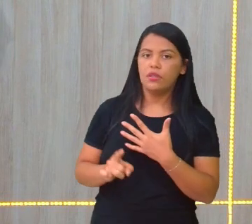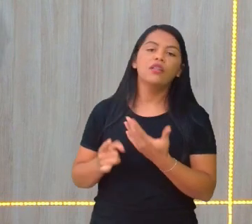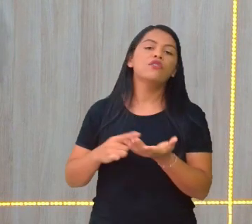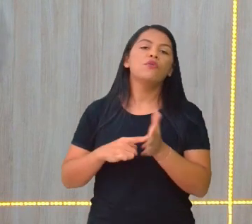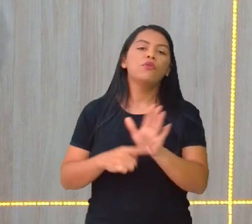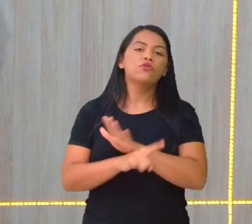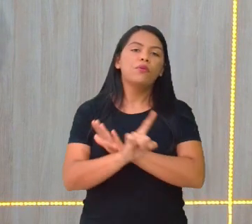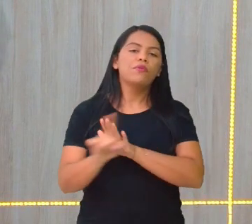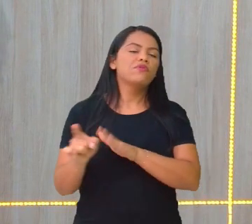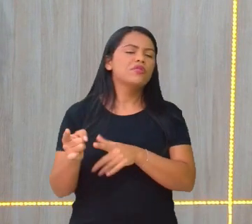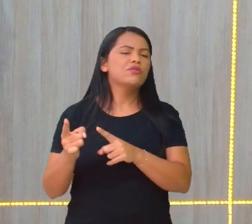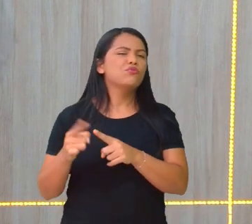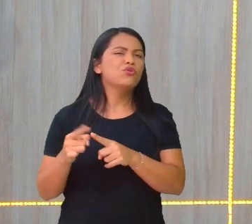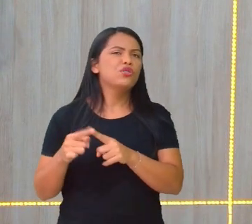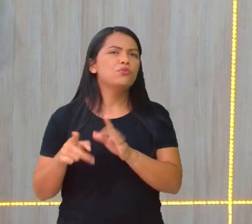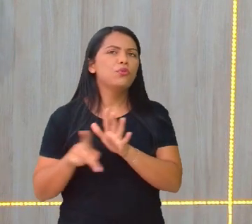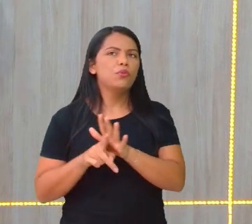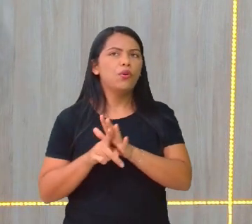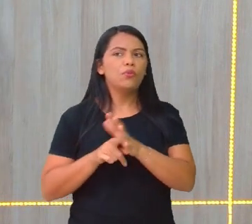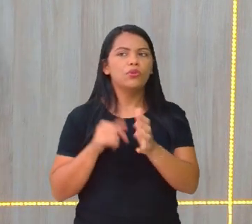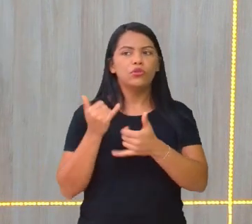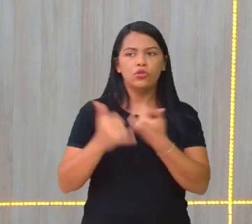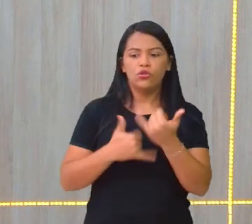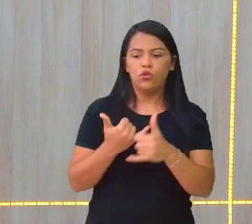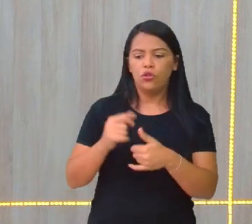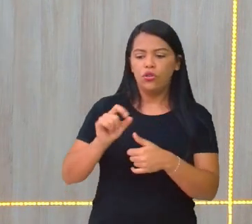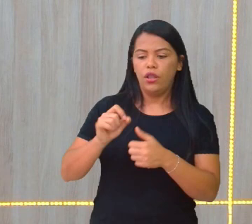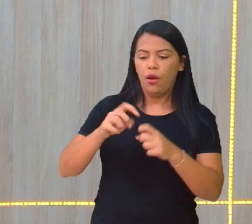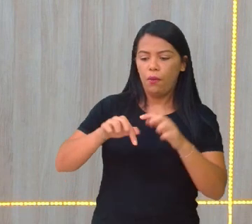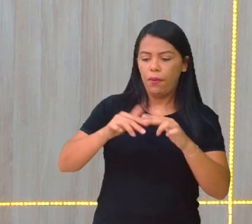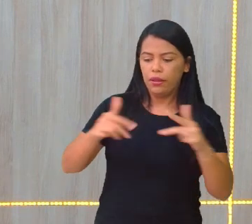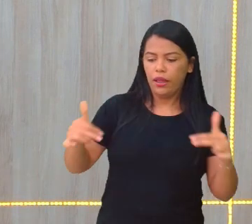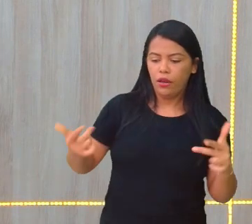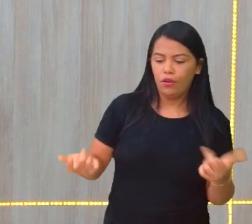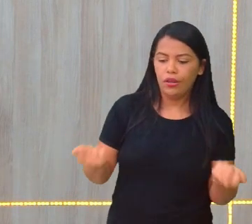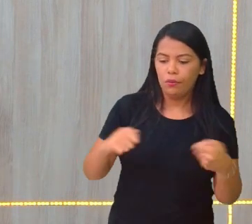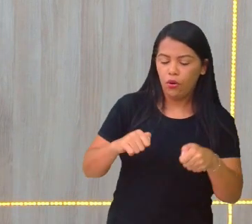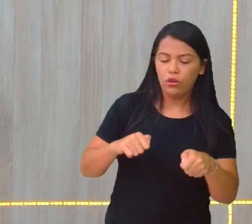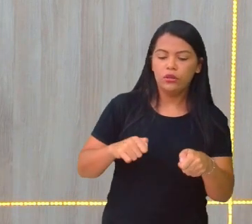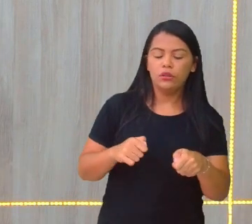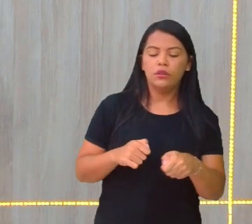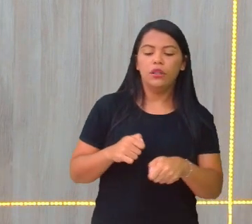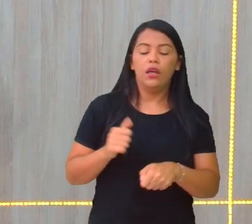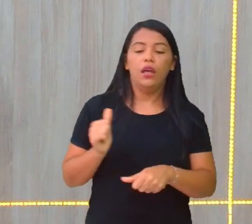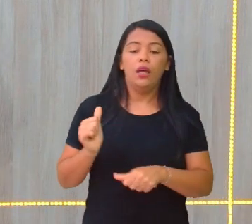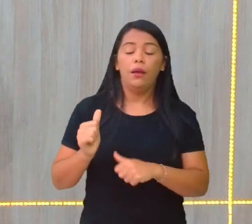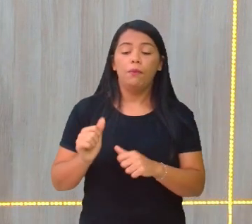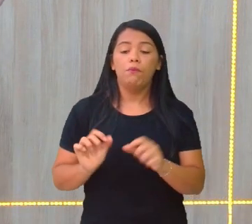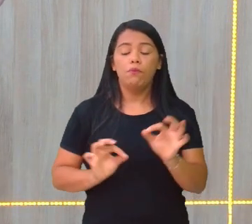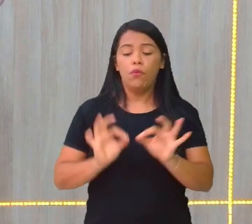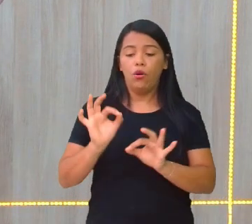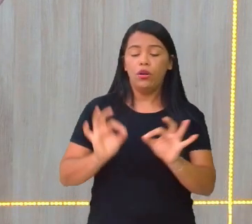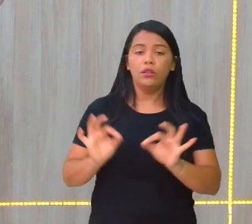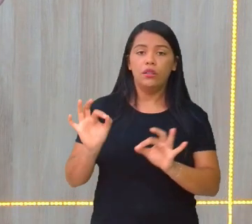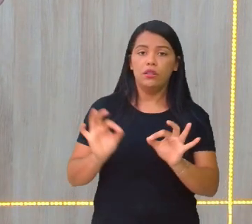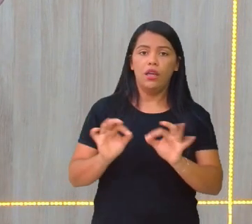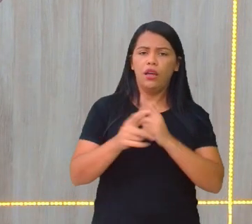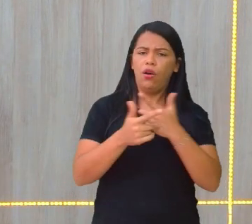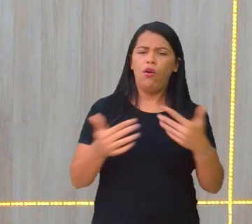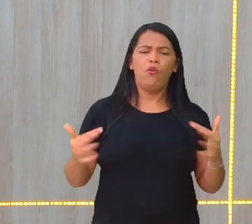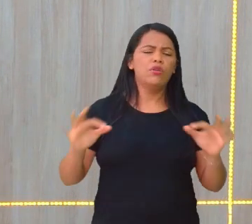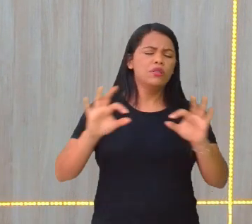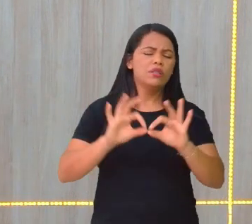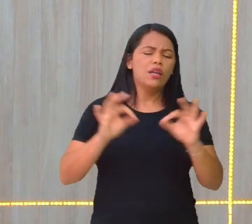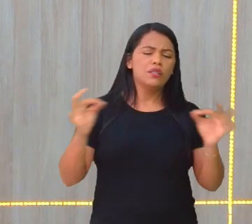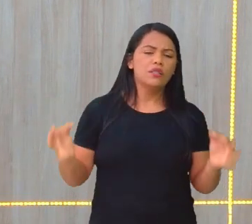espécie de joguinho, que é um material manipulativo, que vai fazer ficar super simples